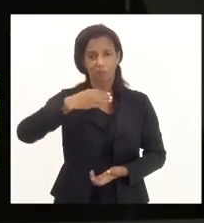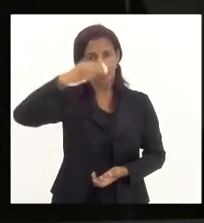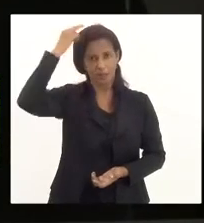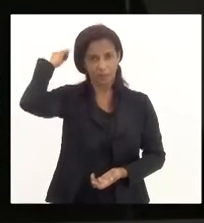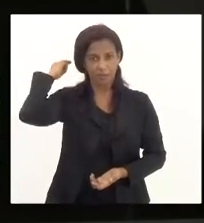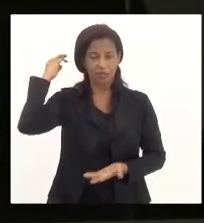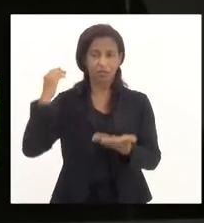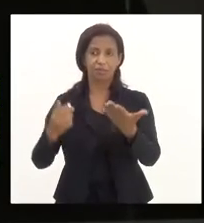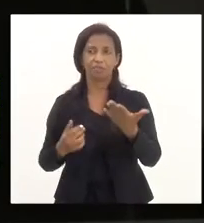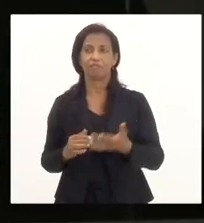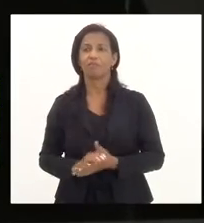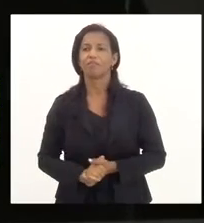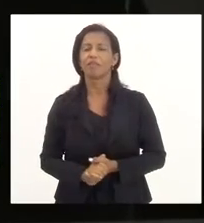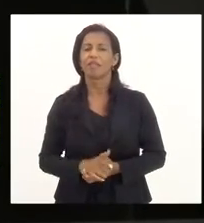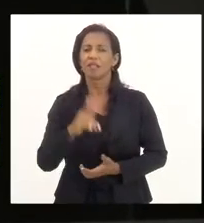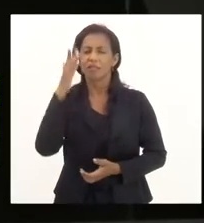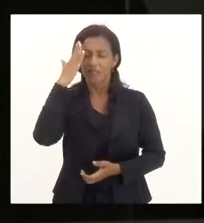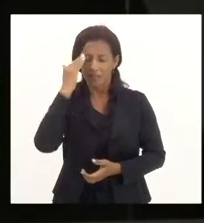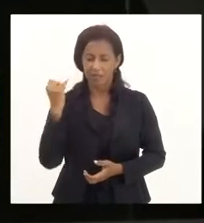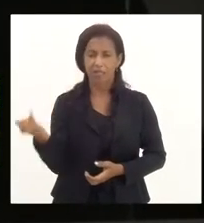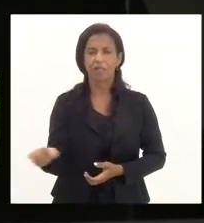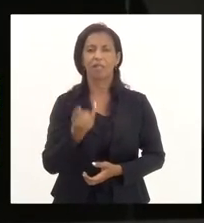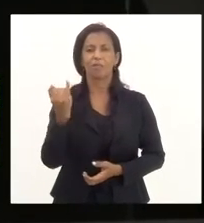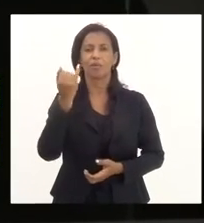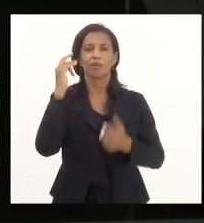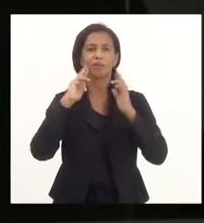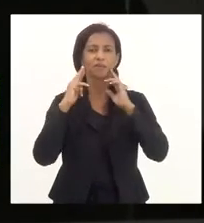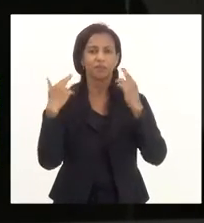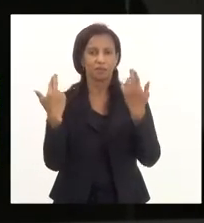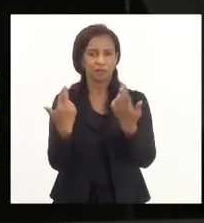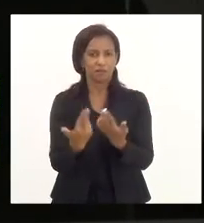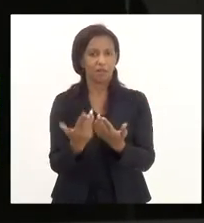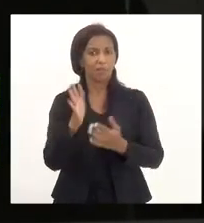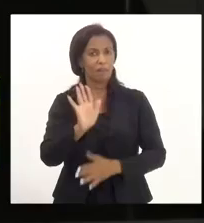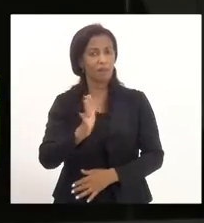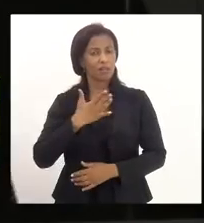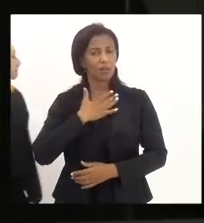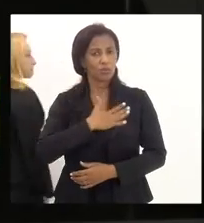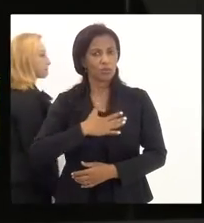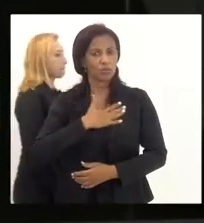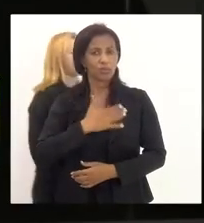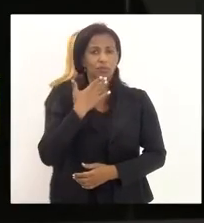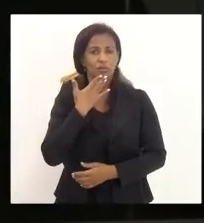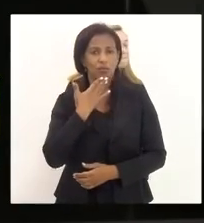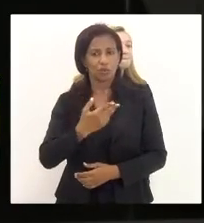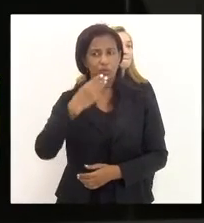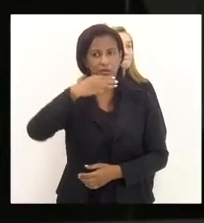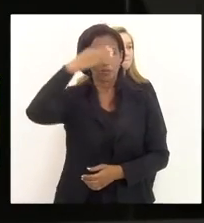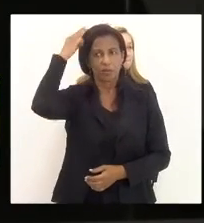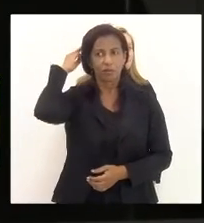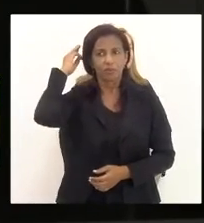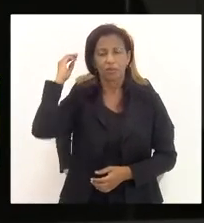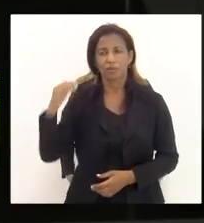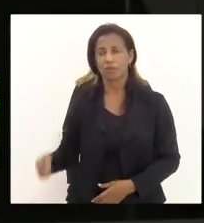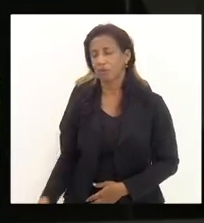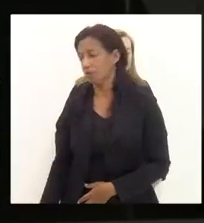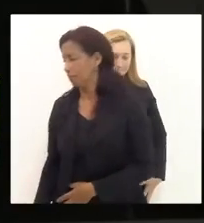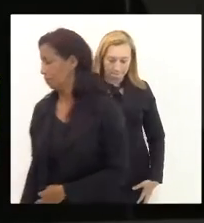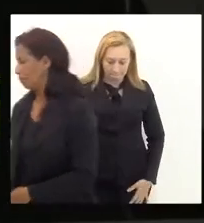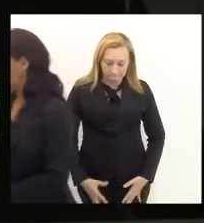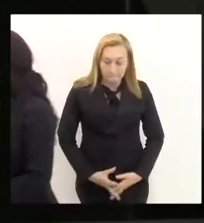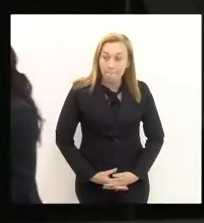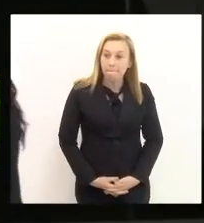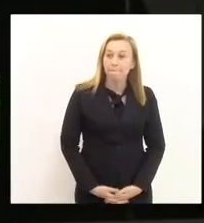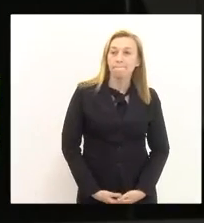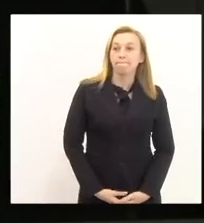Márcio Pacheco né sei da importância dessa saude é mas gostaria de pedir o deputado Márcio Pacheco Que